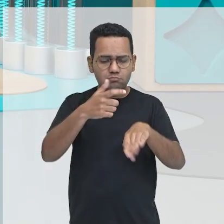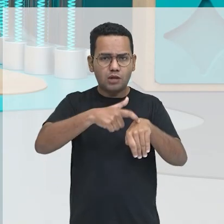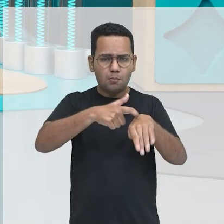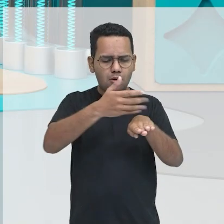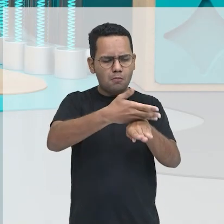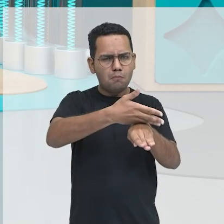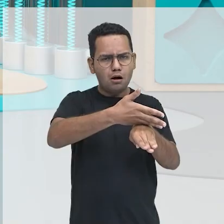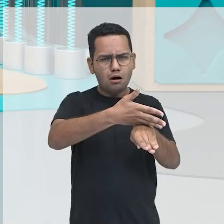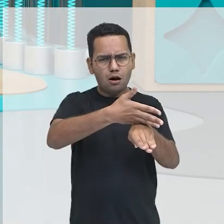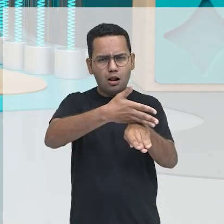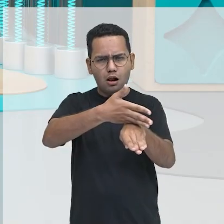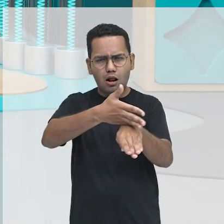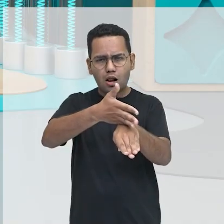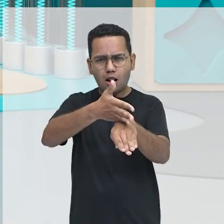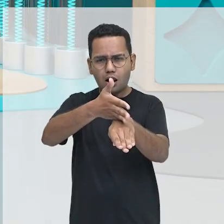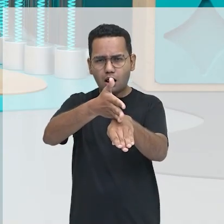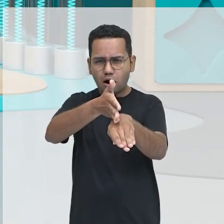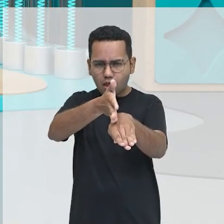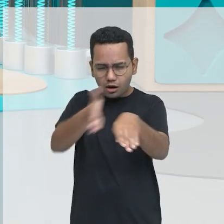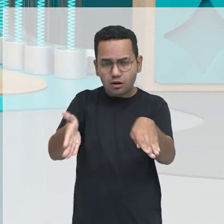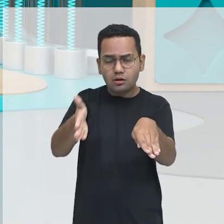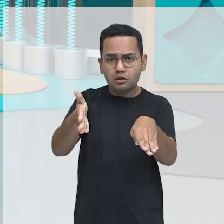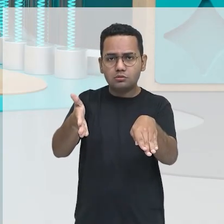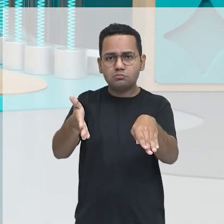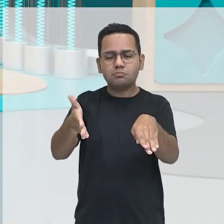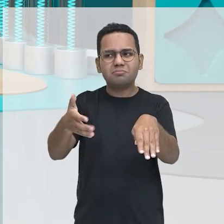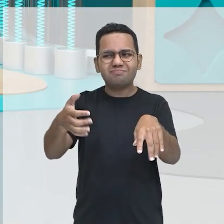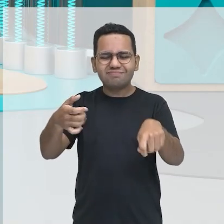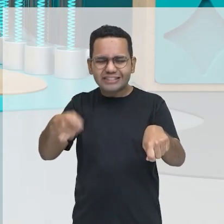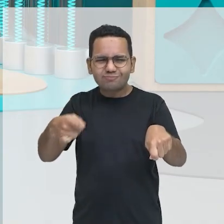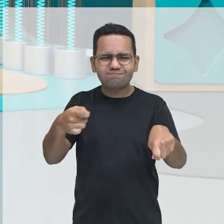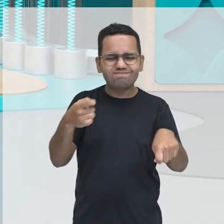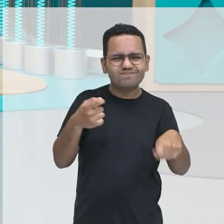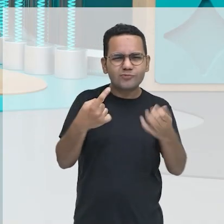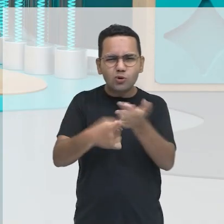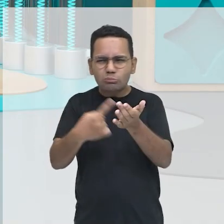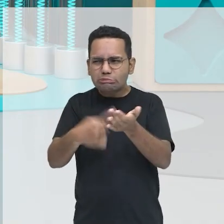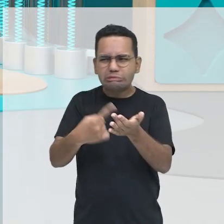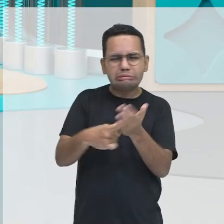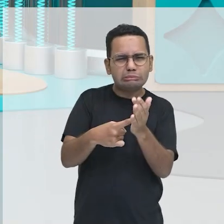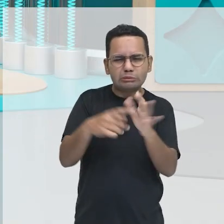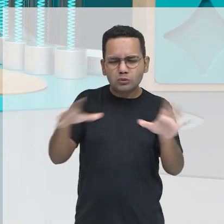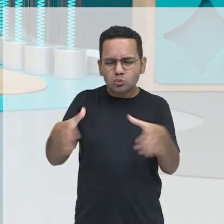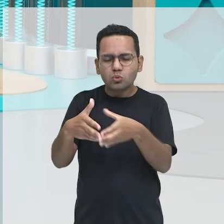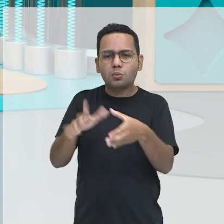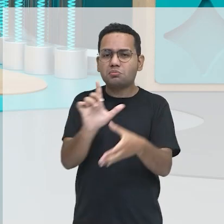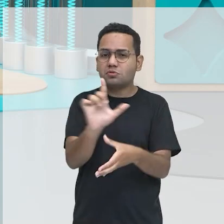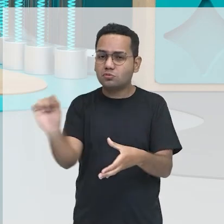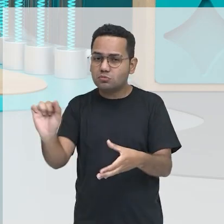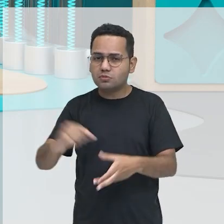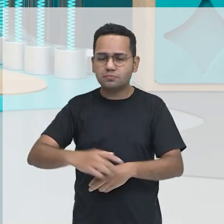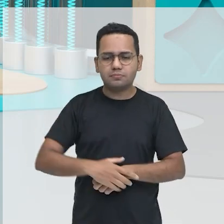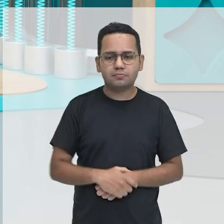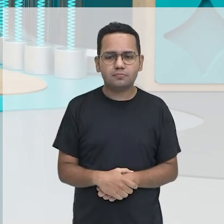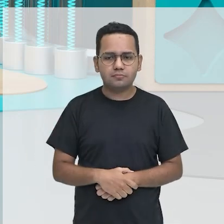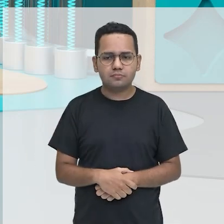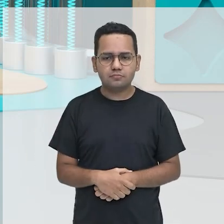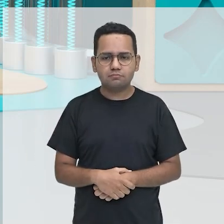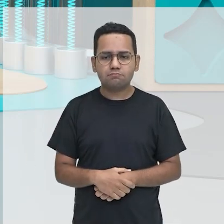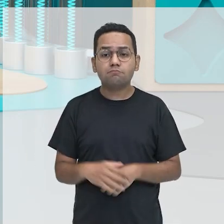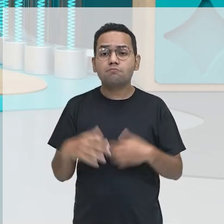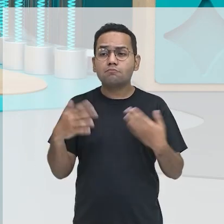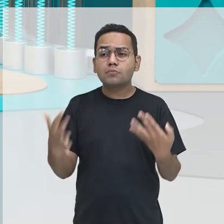deixar, partir. Nesse caso aqui, partir. Essa oração, com esse conectivo because, ele indica o quê? Uma oração